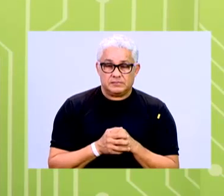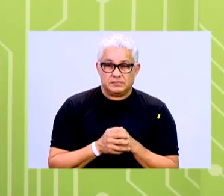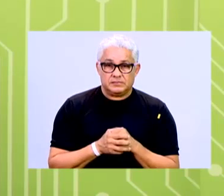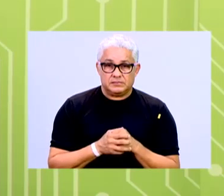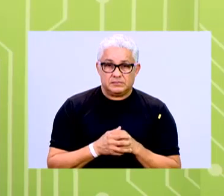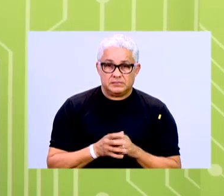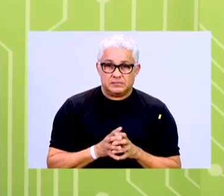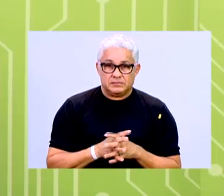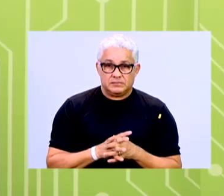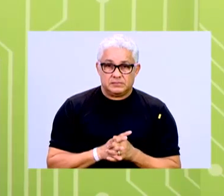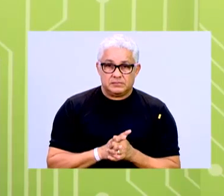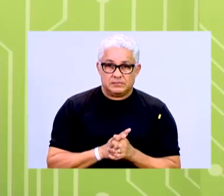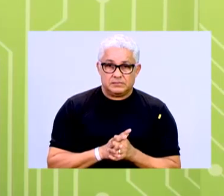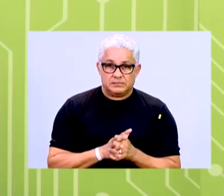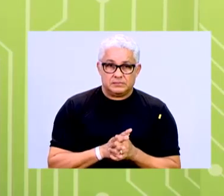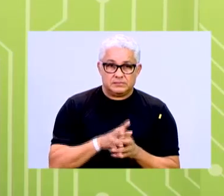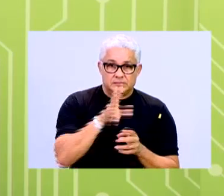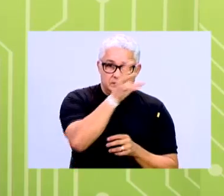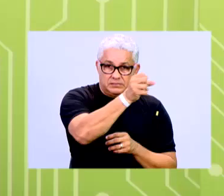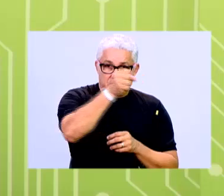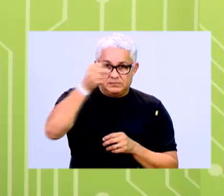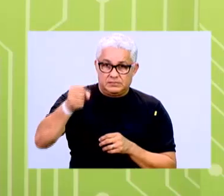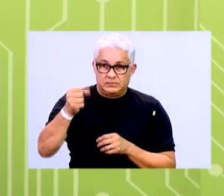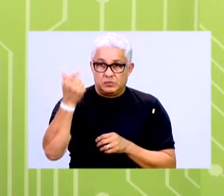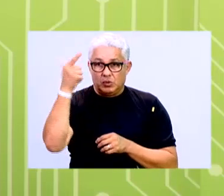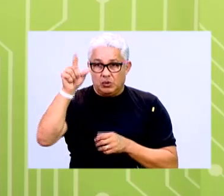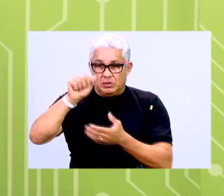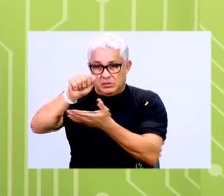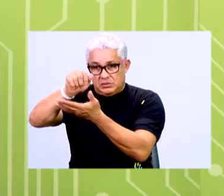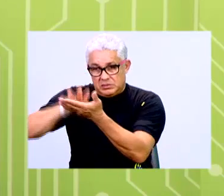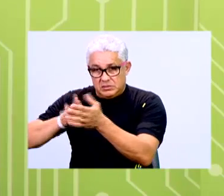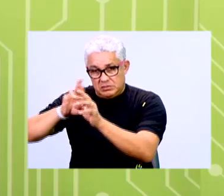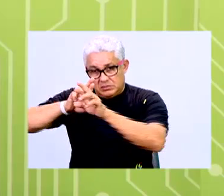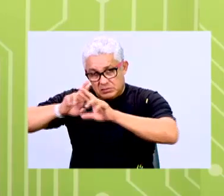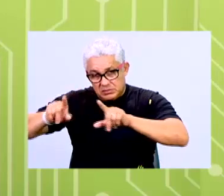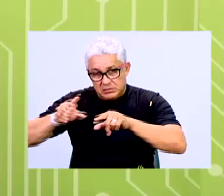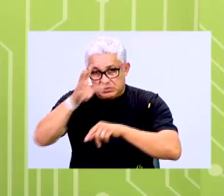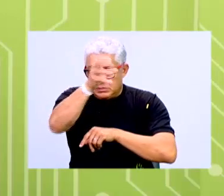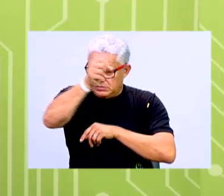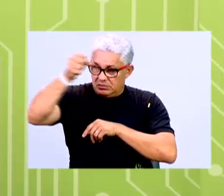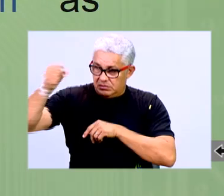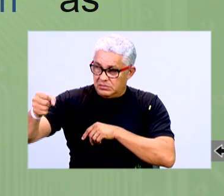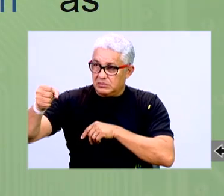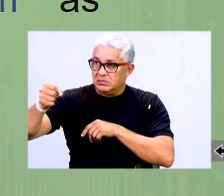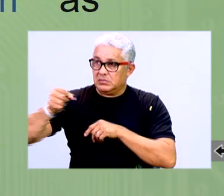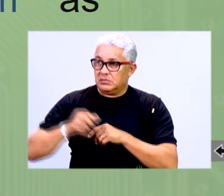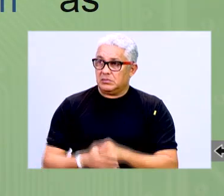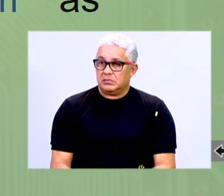ser alocado em outras atividades.